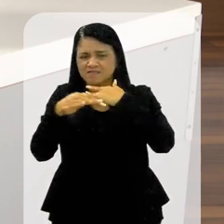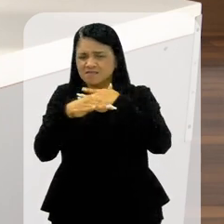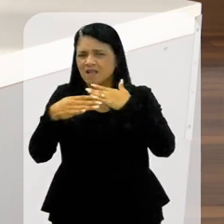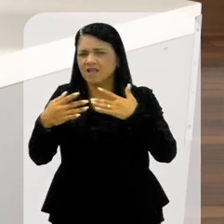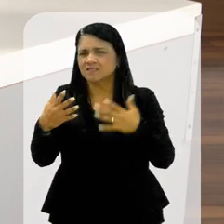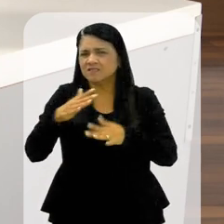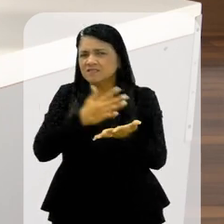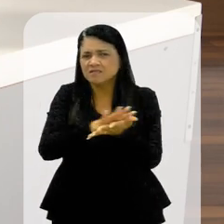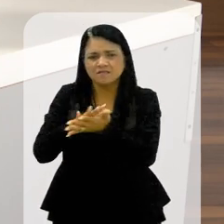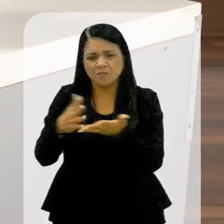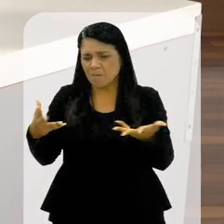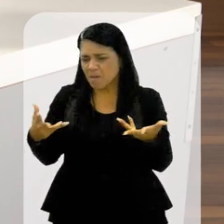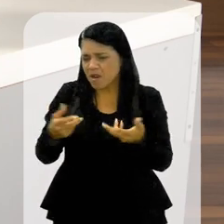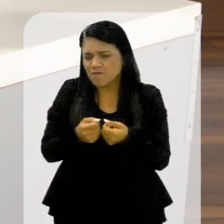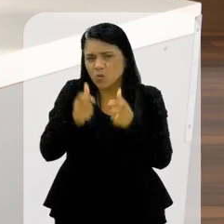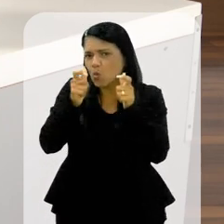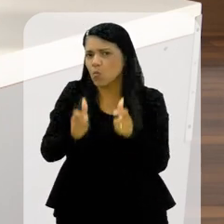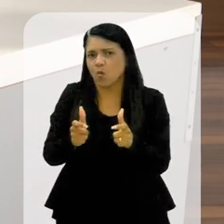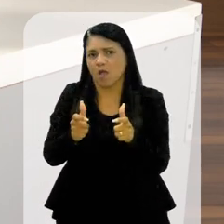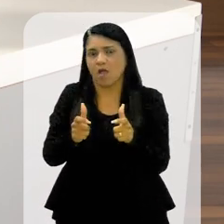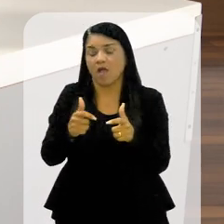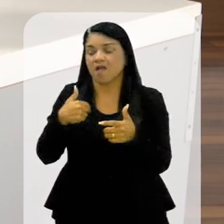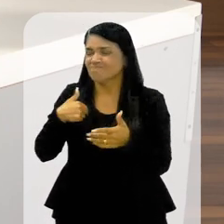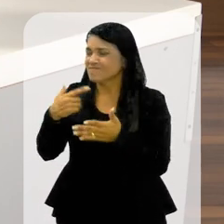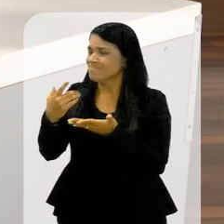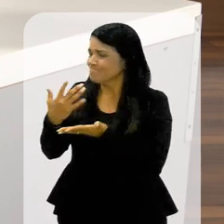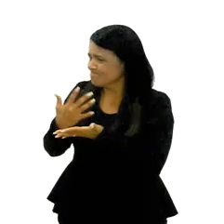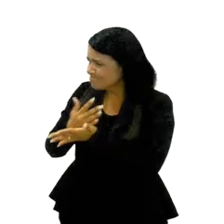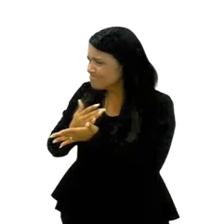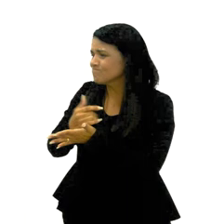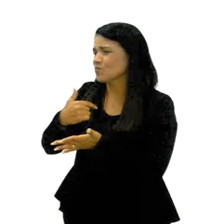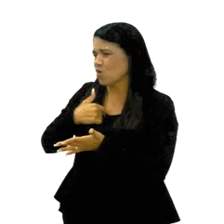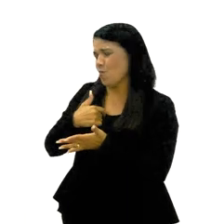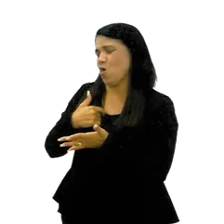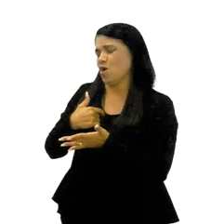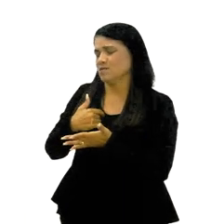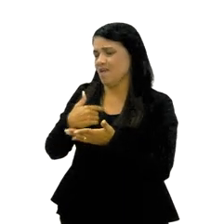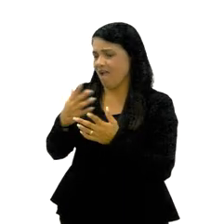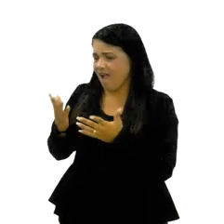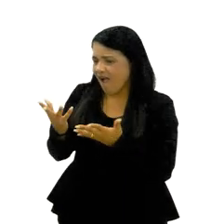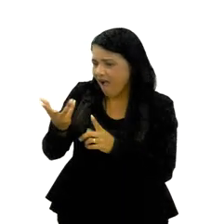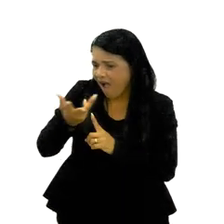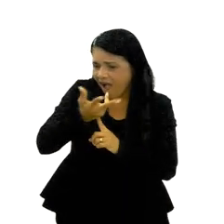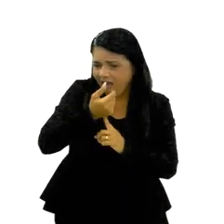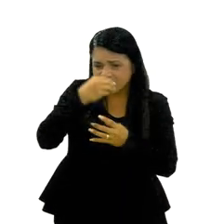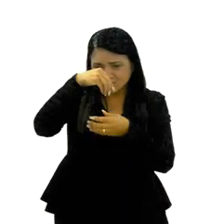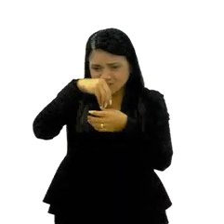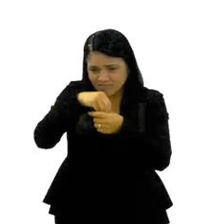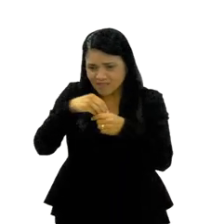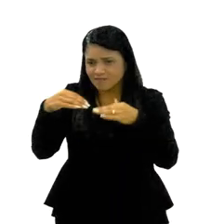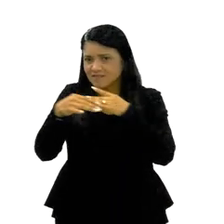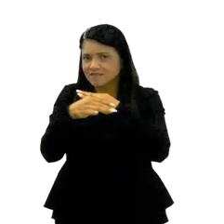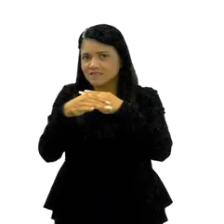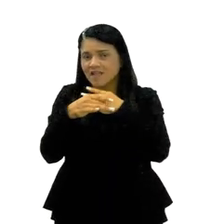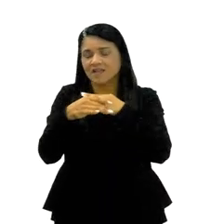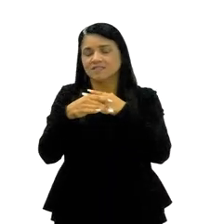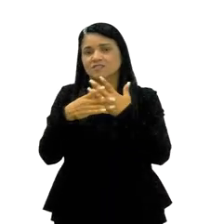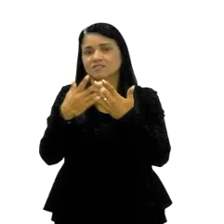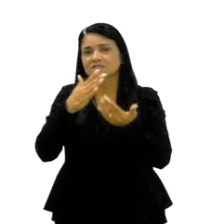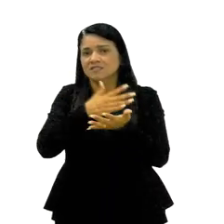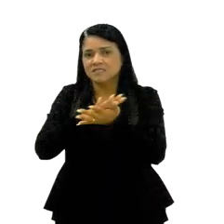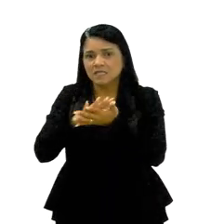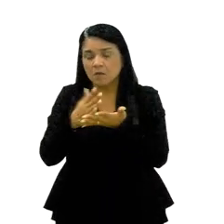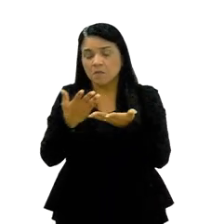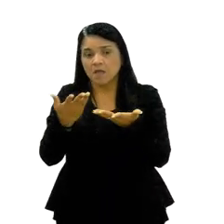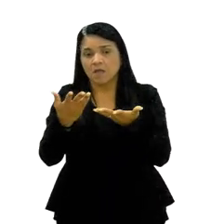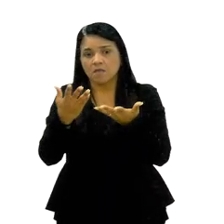um espaço maravilhoso para isso. Você tocou num assunto que me incomoda demais com relação a isso, porque eu vejo tanta arte ali dentro. E são artes que são